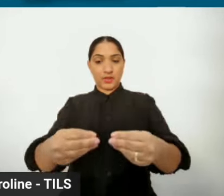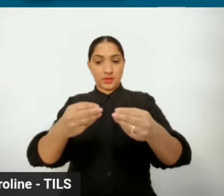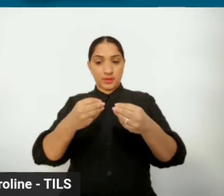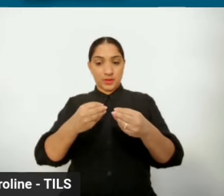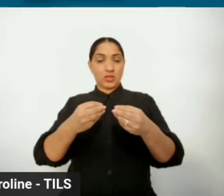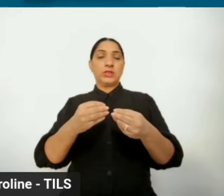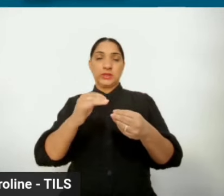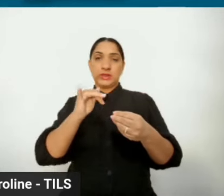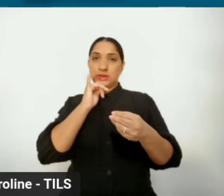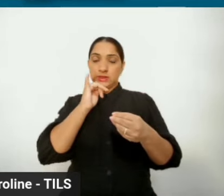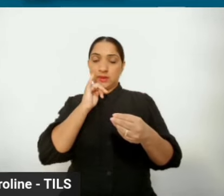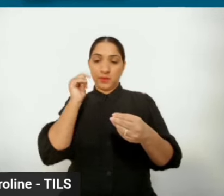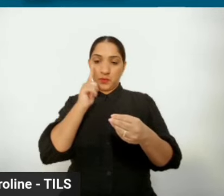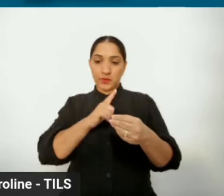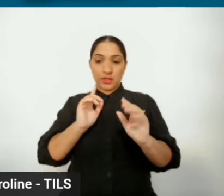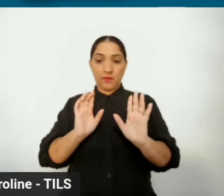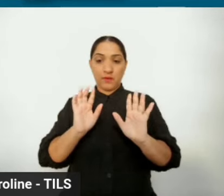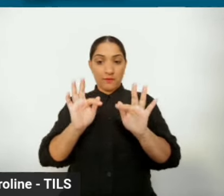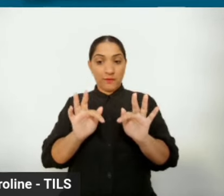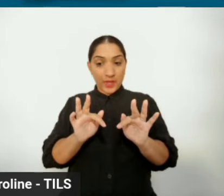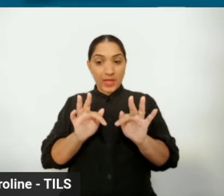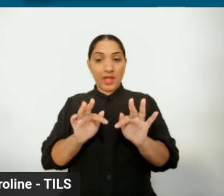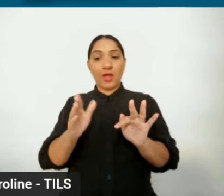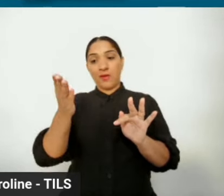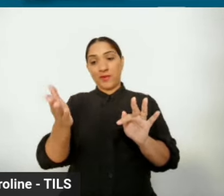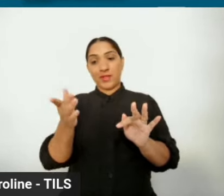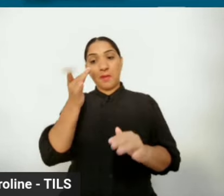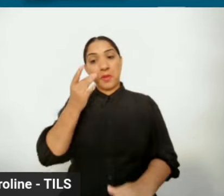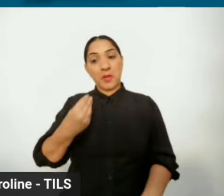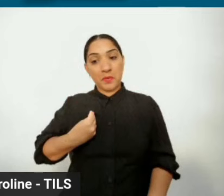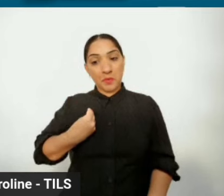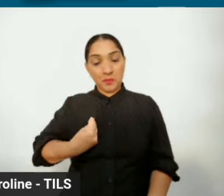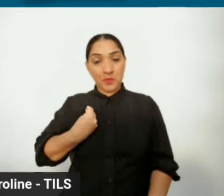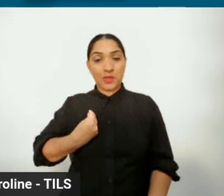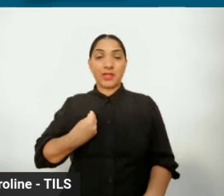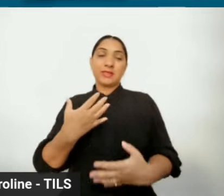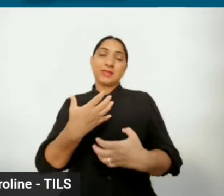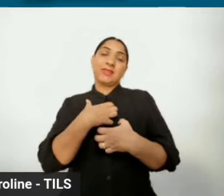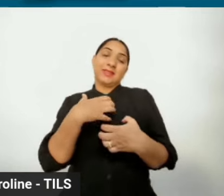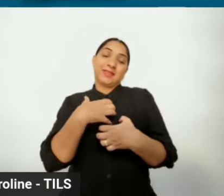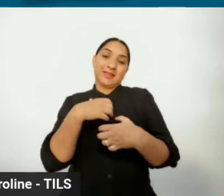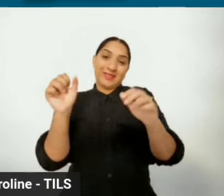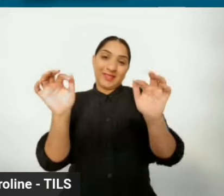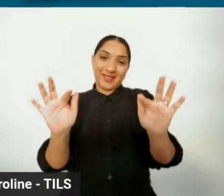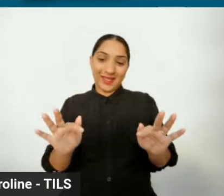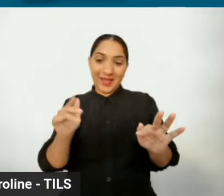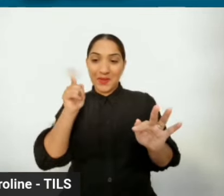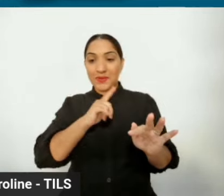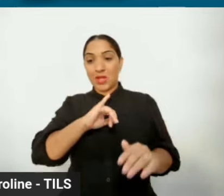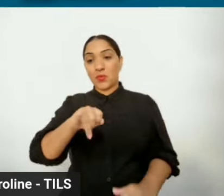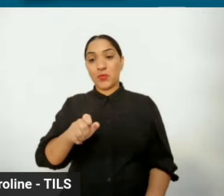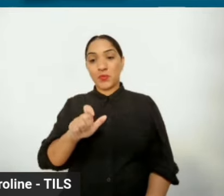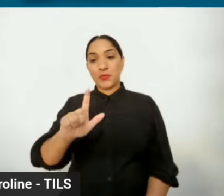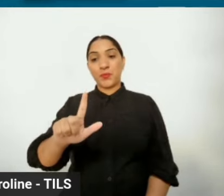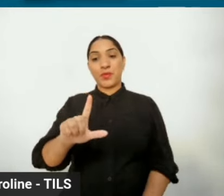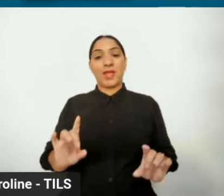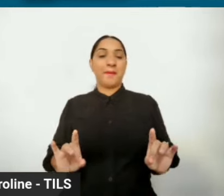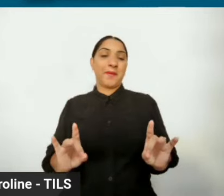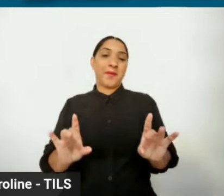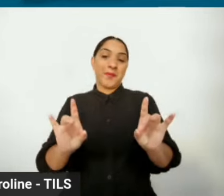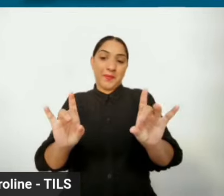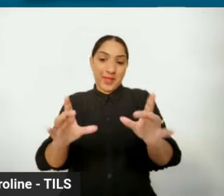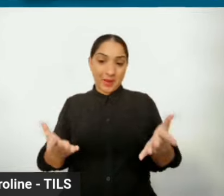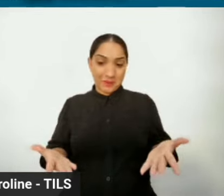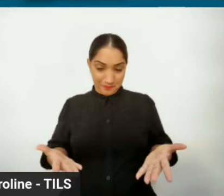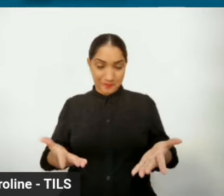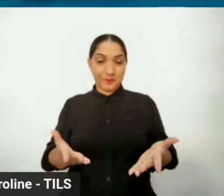últimos dias e tendo o senhor aqui no Diário PCD. É uma grande alegria para a gente. Julho foi muito especial. Eu acho